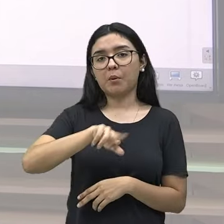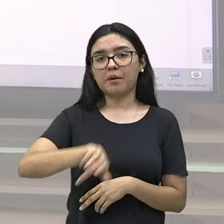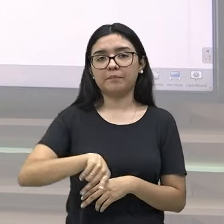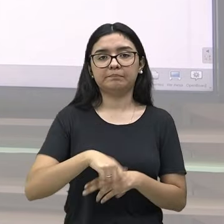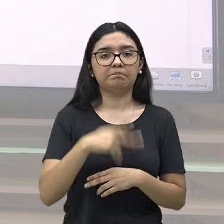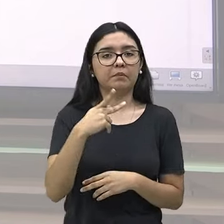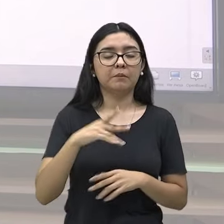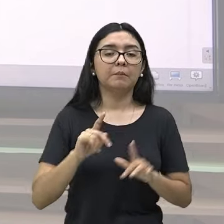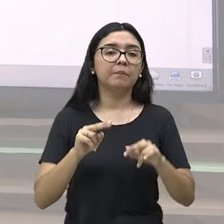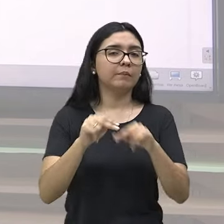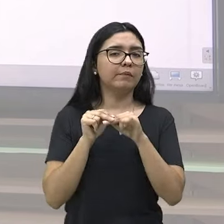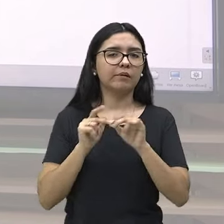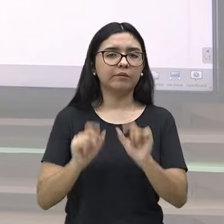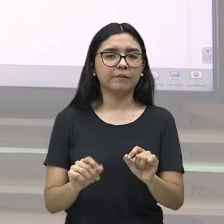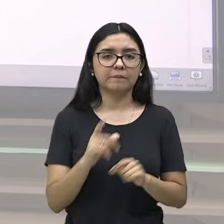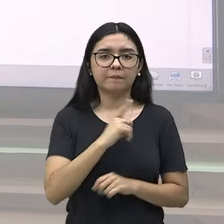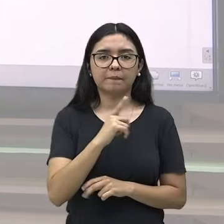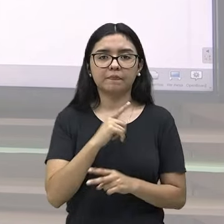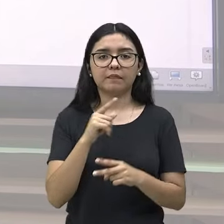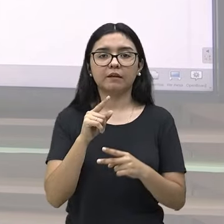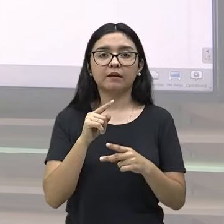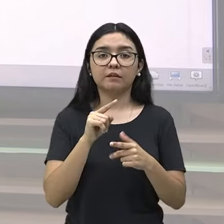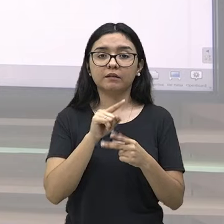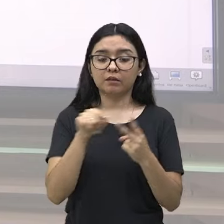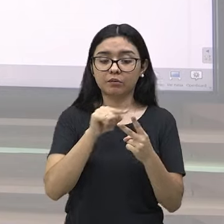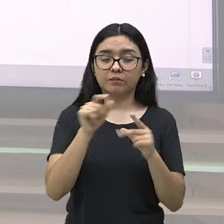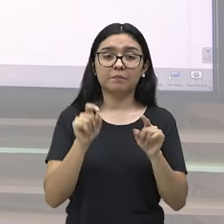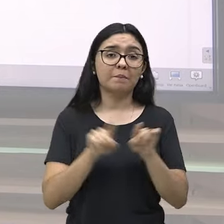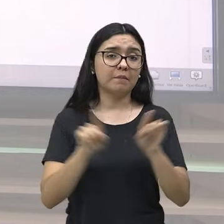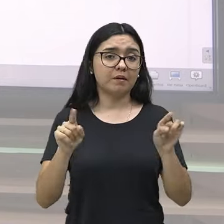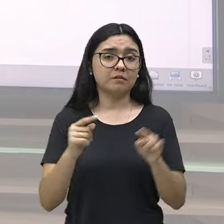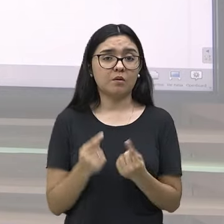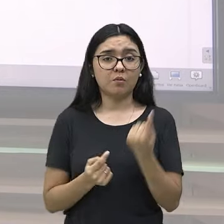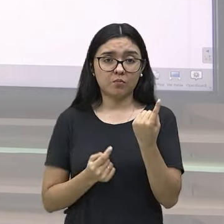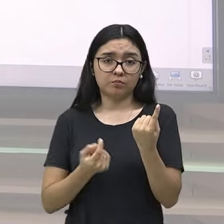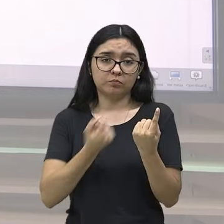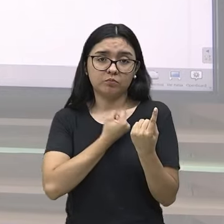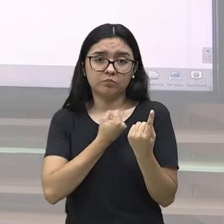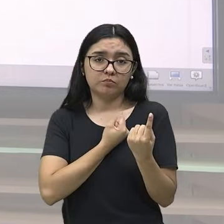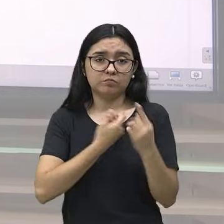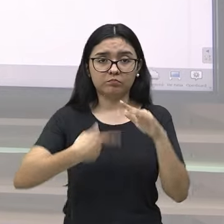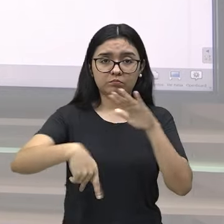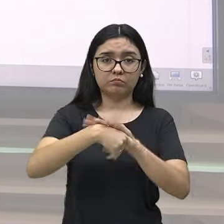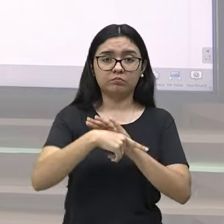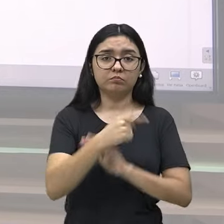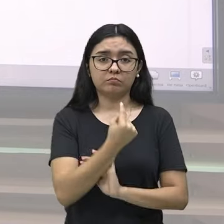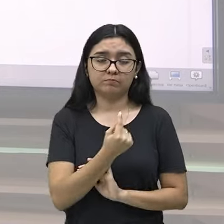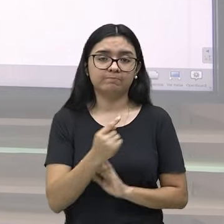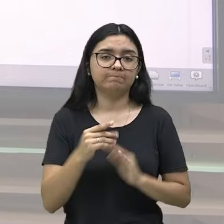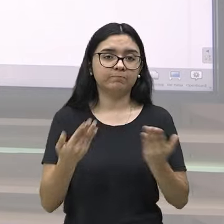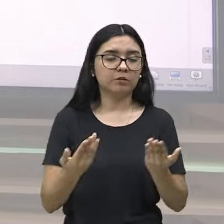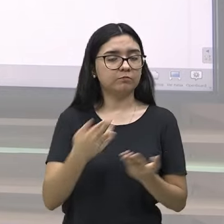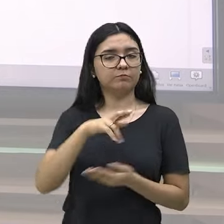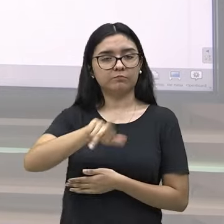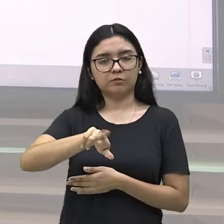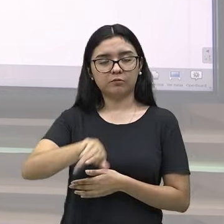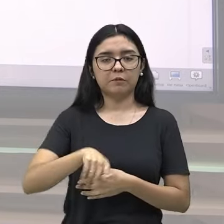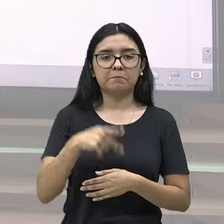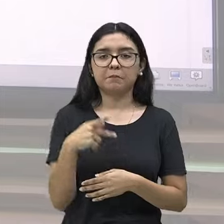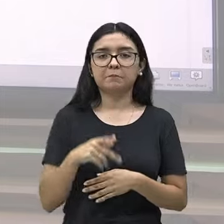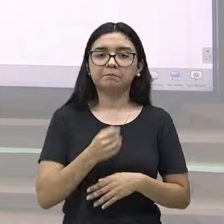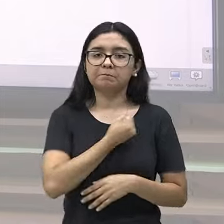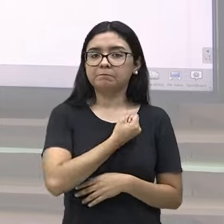Por quê? Porque ele tem dois divisores, mas é 1 e 1. Então, 1 e ele mesmo. Então, não dá para dizer que ele é um número primo,